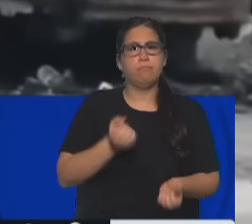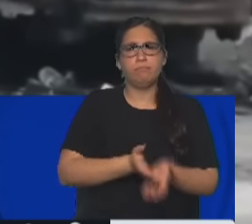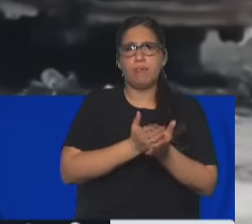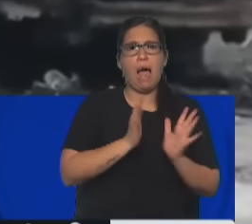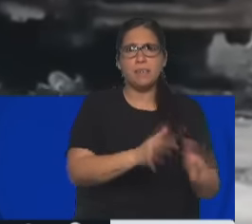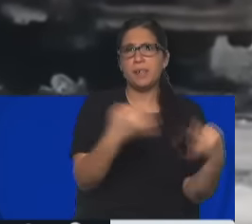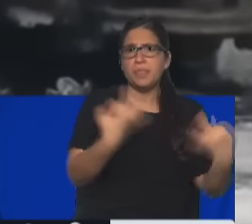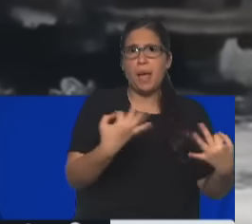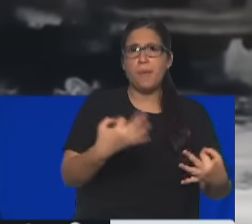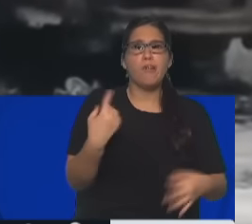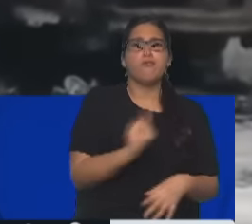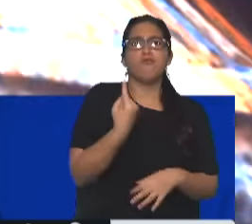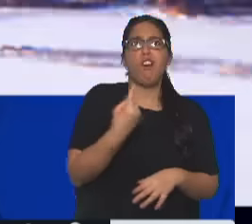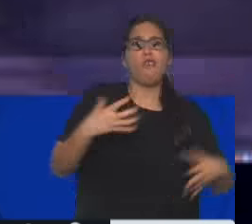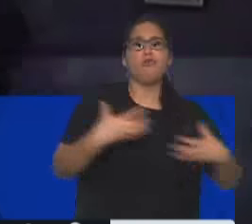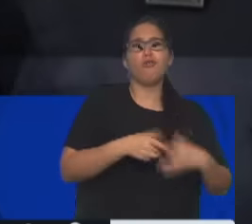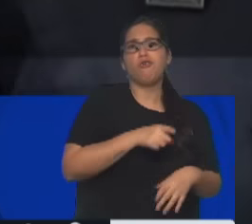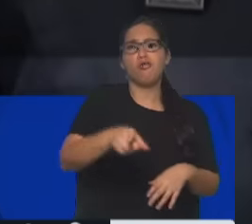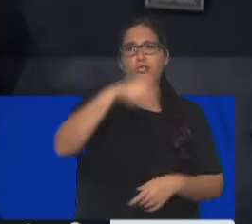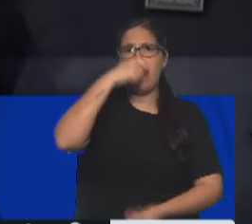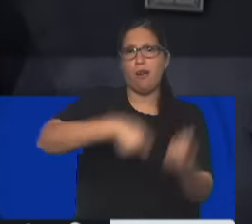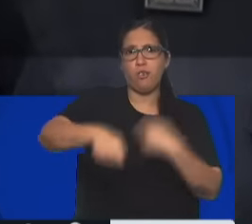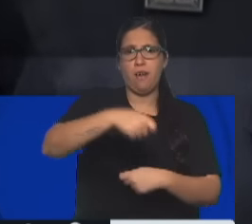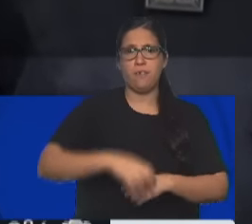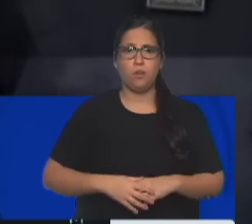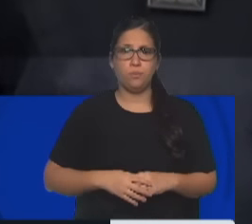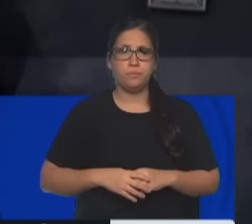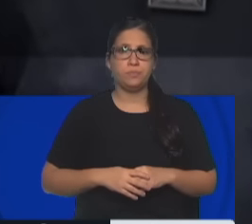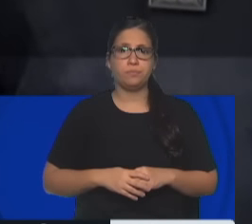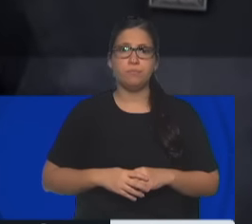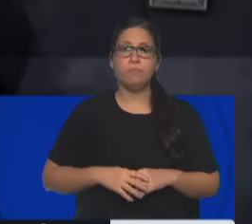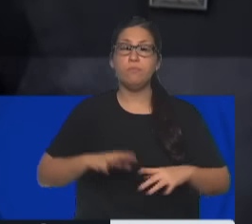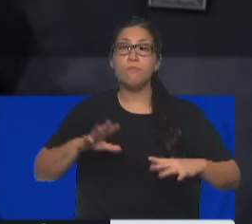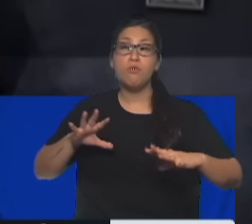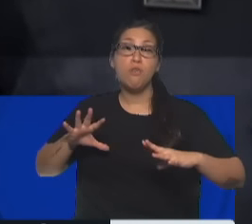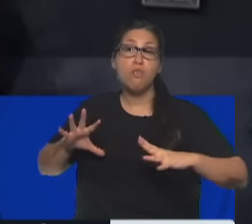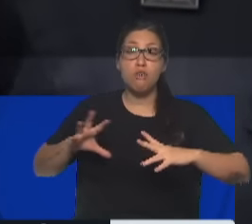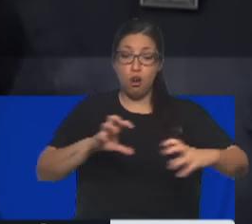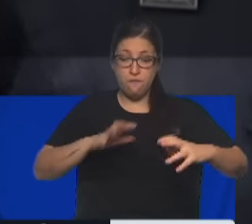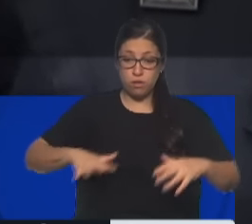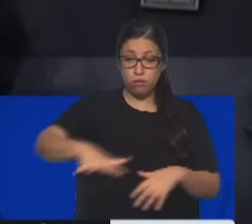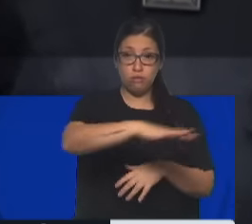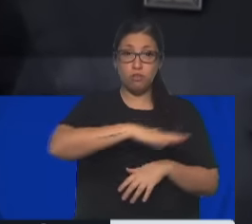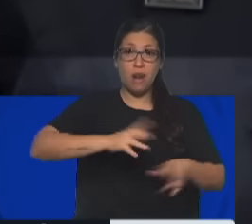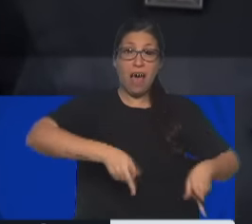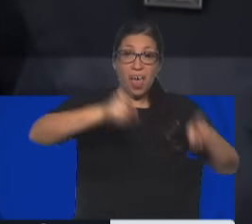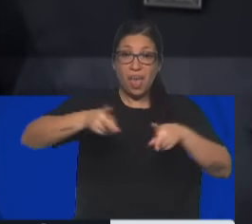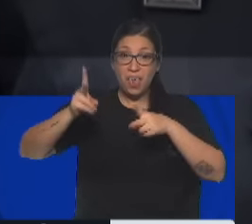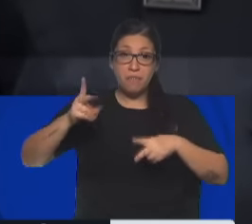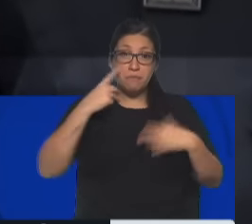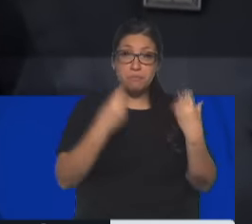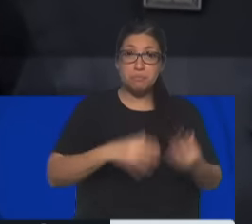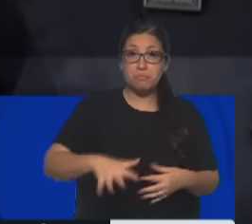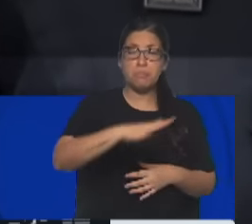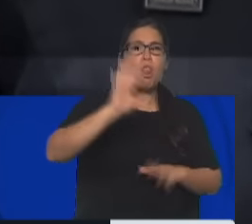solo en esta guerra. Que o conflito não foi em área edificante, em área edificada, perdão. O conflito